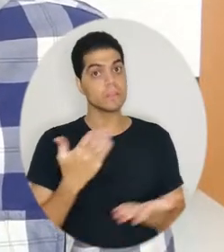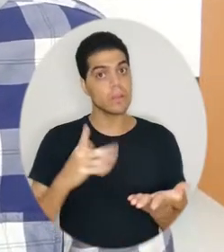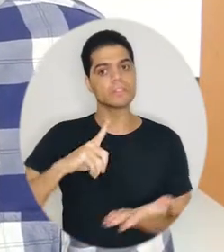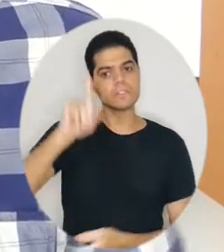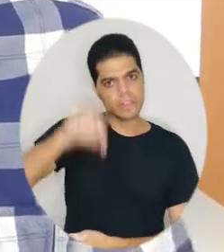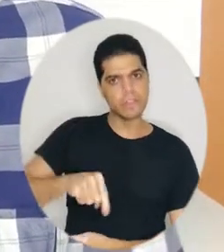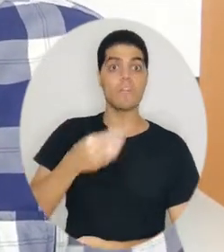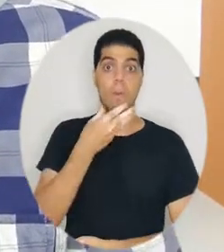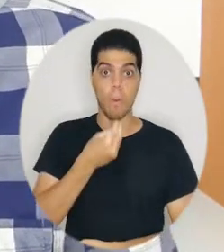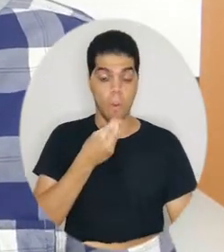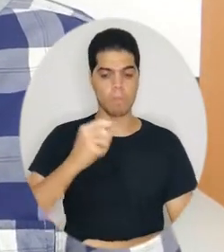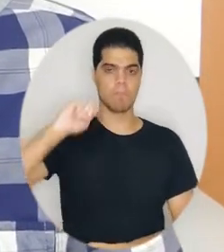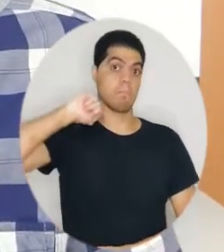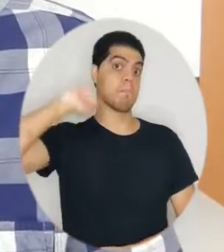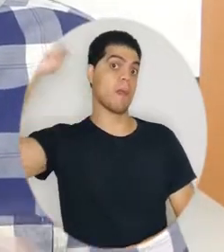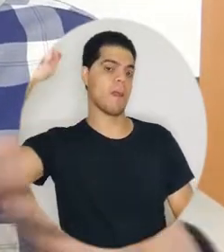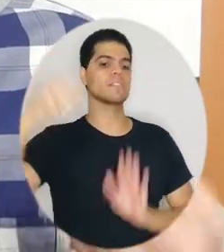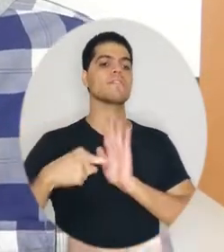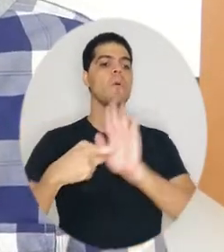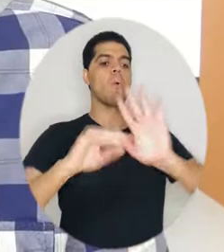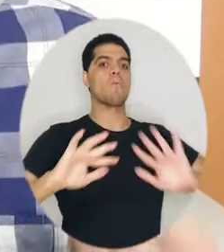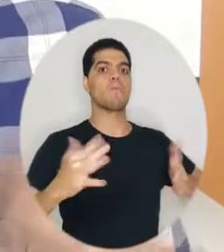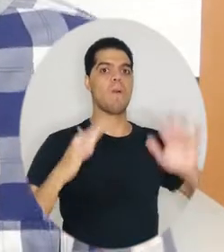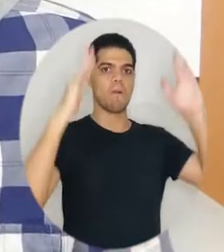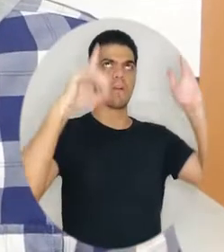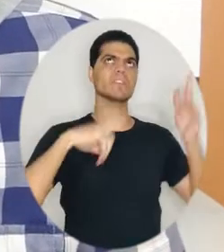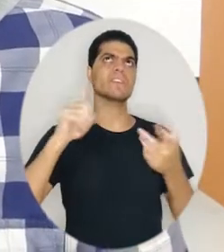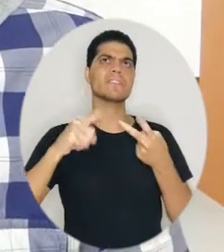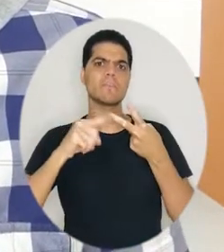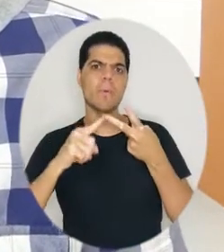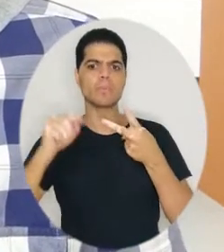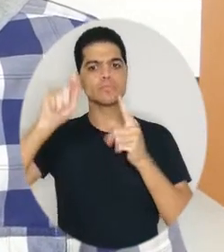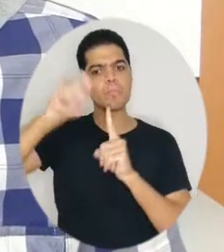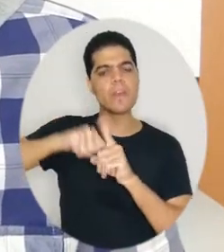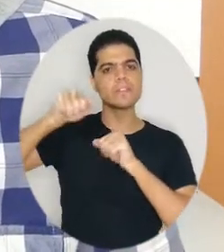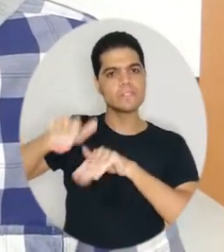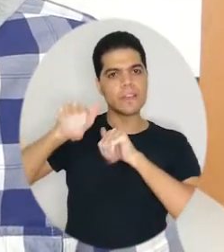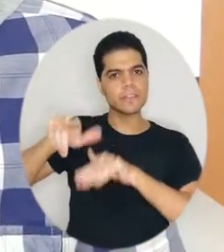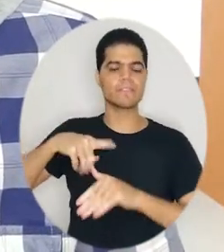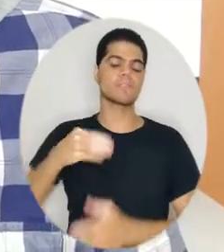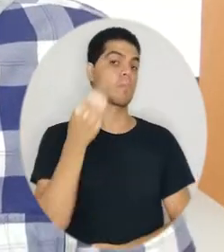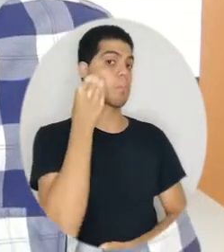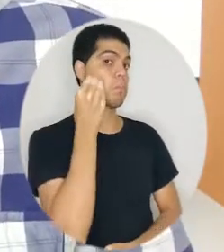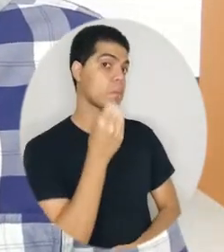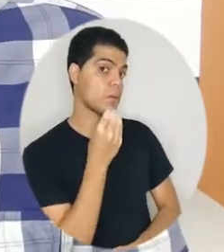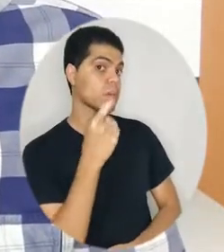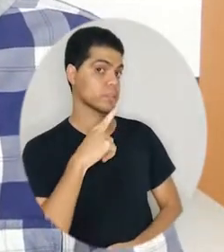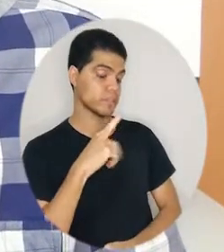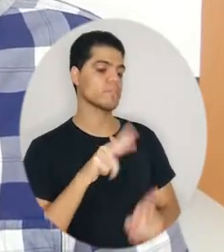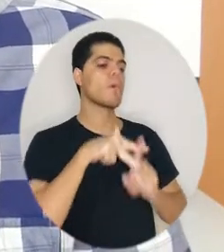homenageado Tiradentes e o último dos encontros em Setembro homenageava Dom Pedro primeiro e um grito do Ipiranga